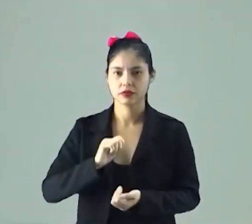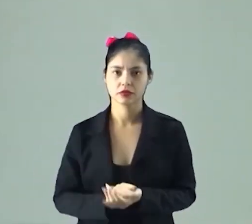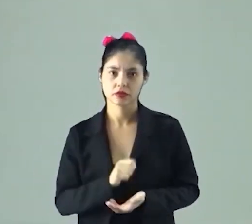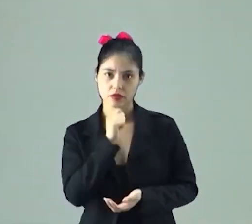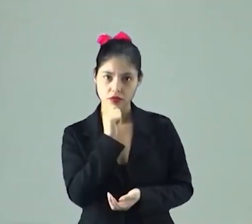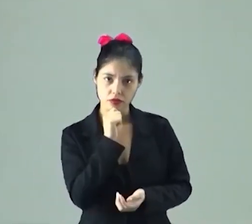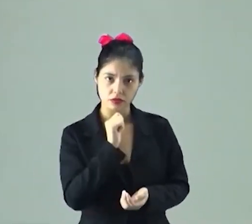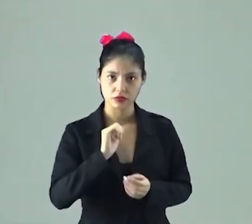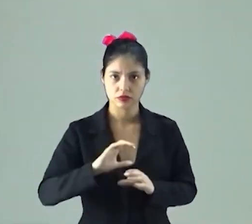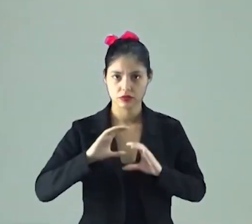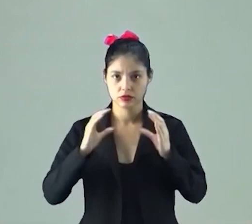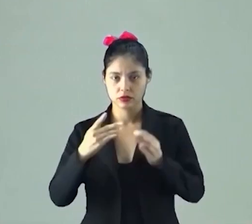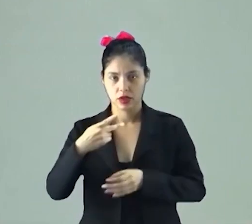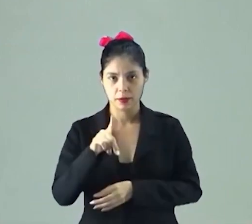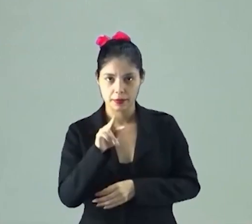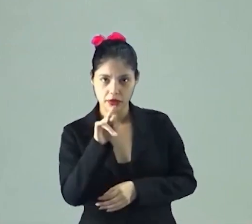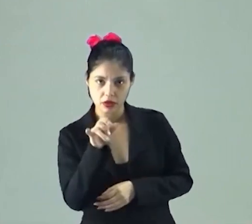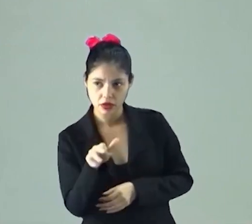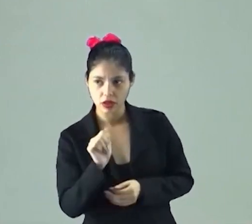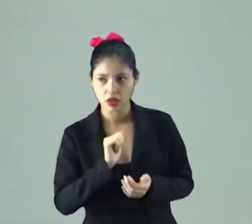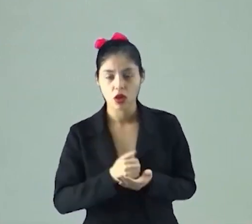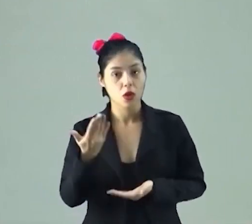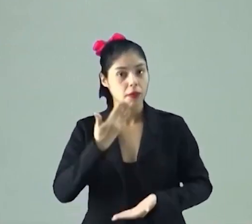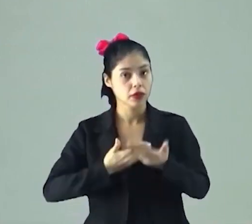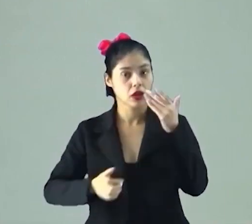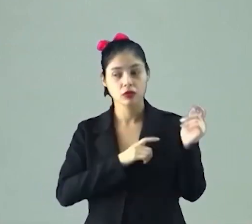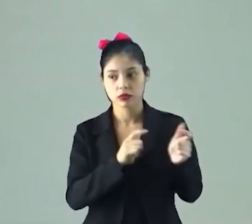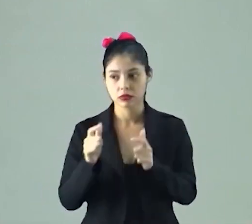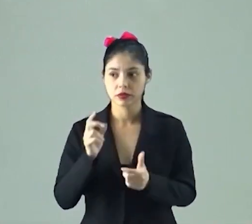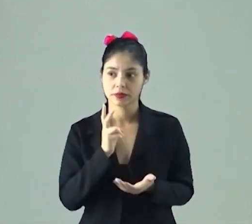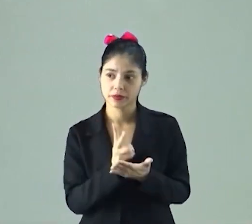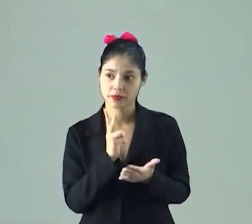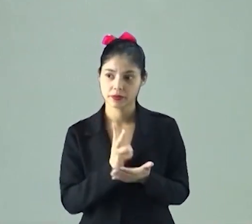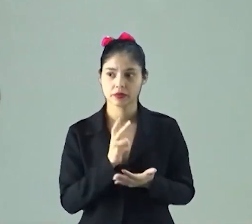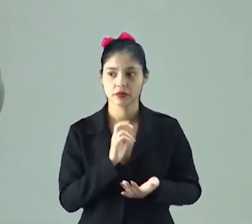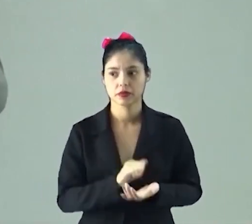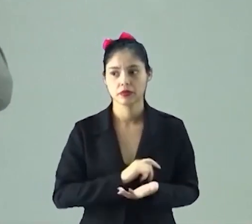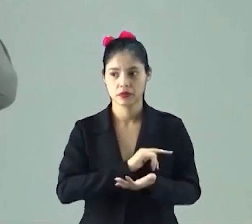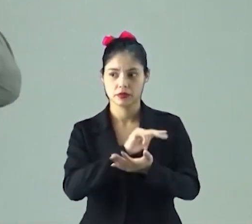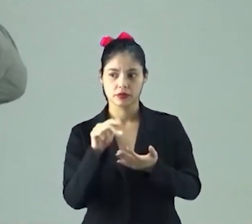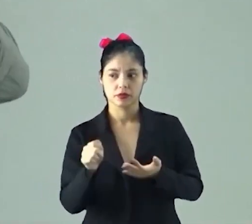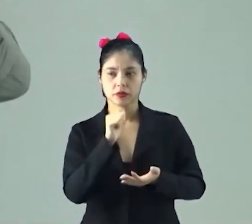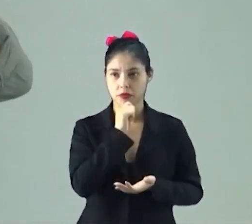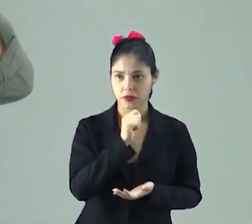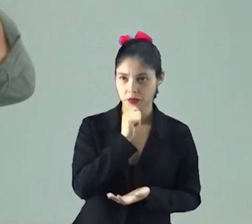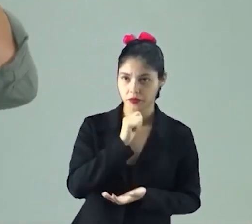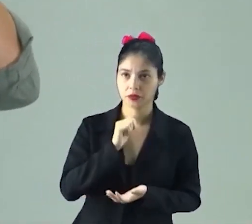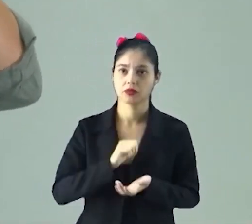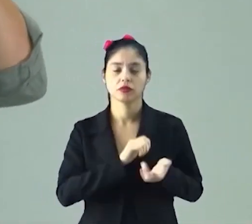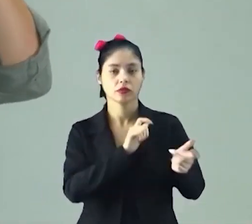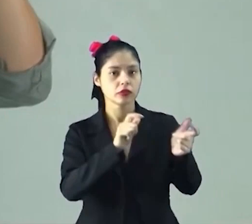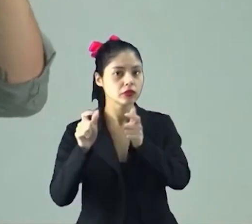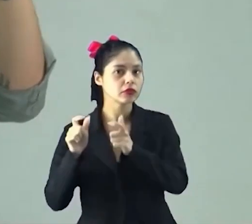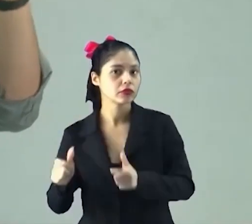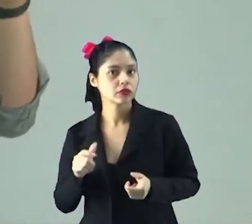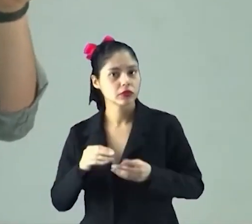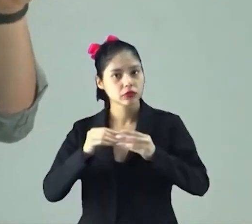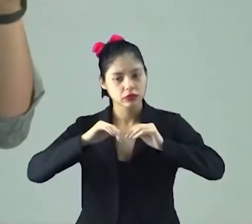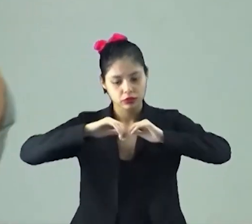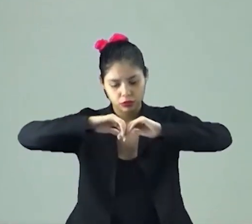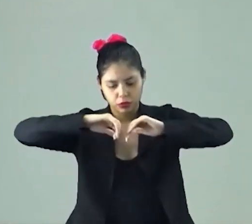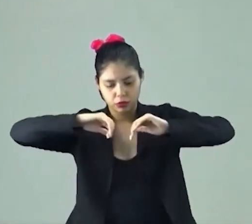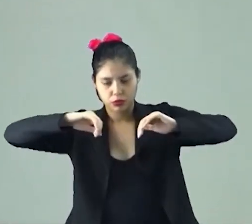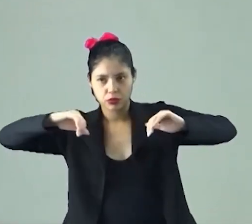crosta terrestre, da Pangeia, compartilhavam o mesmo ambiente. E ao longo de milhares de anos, esses espaços terrestres eles foram